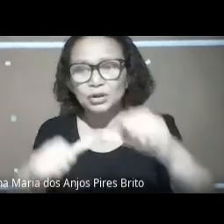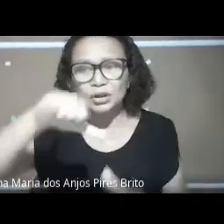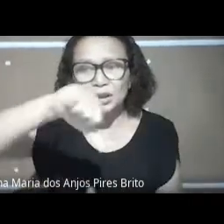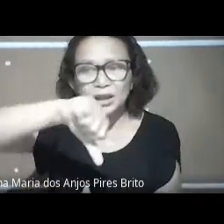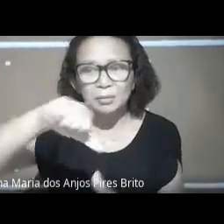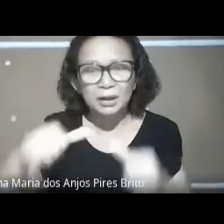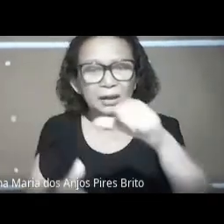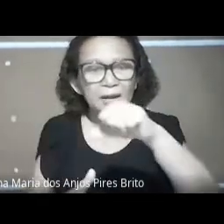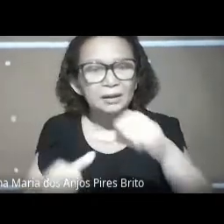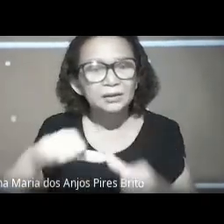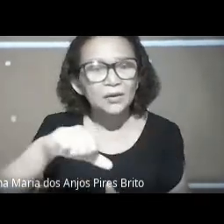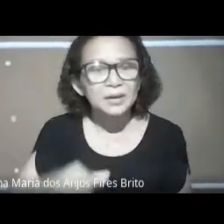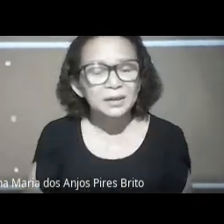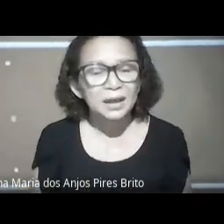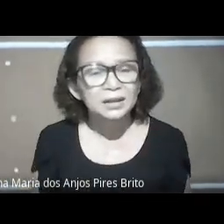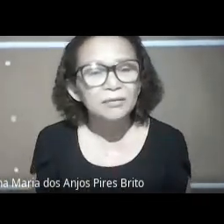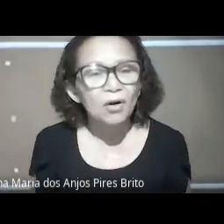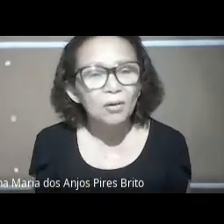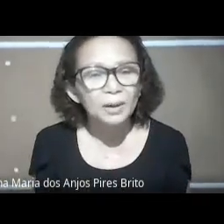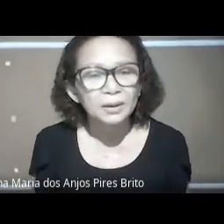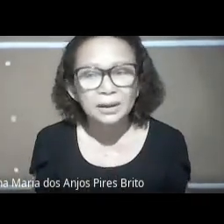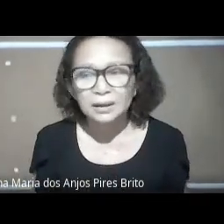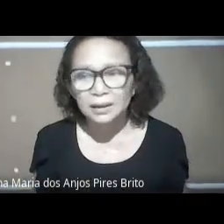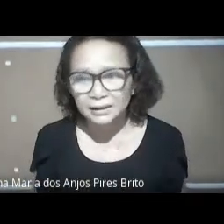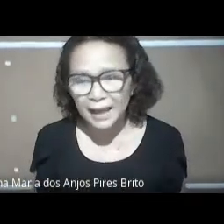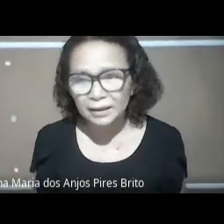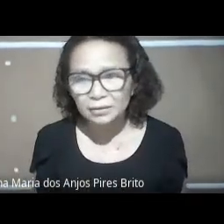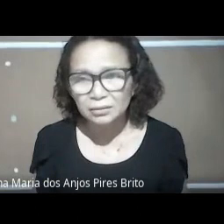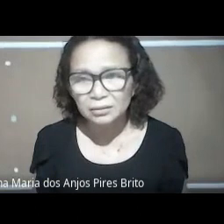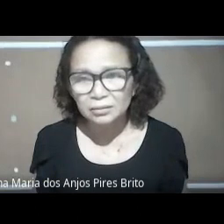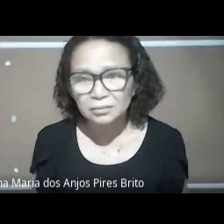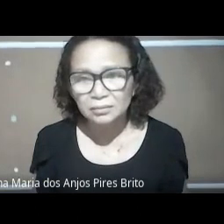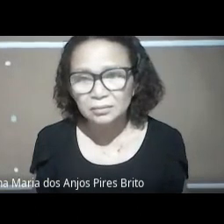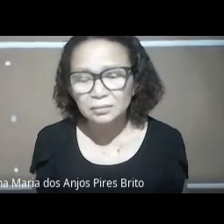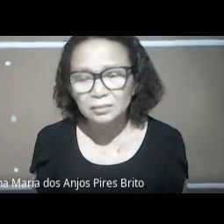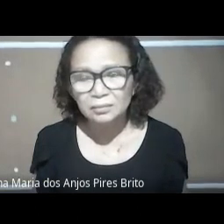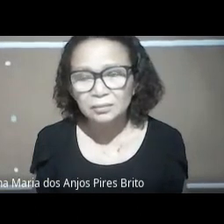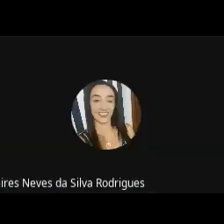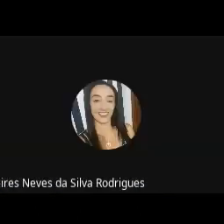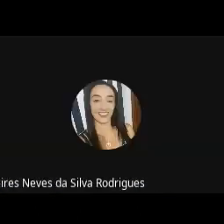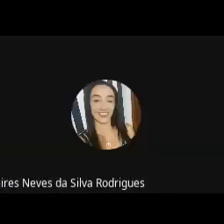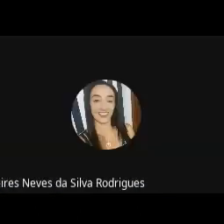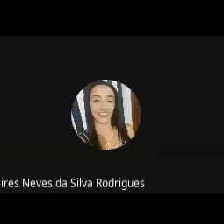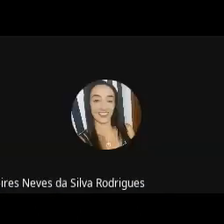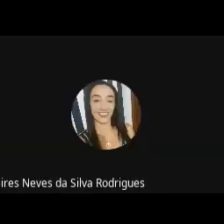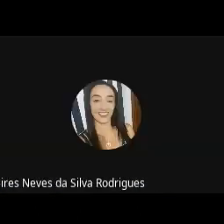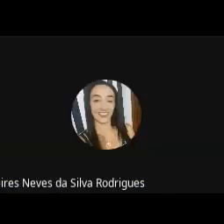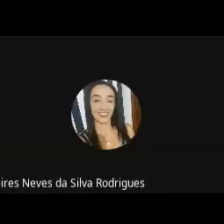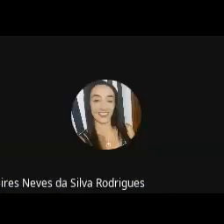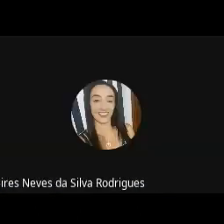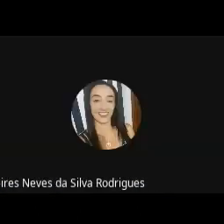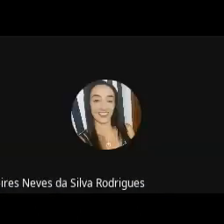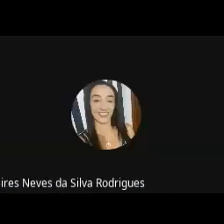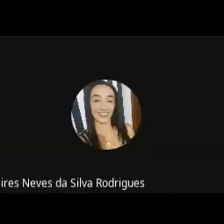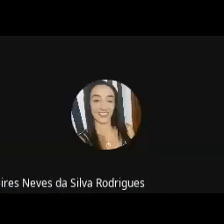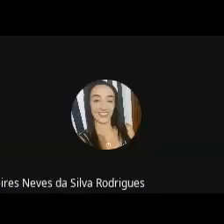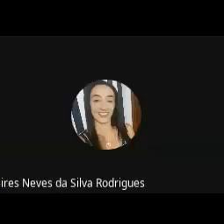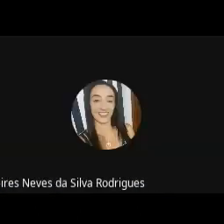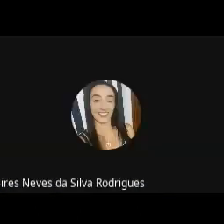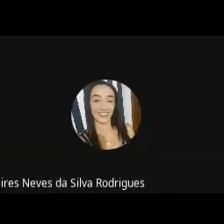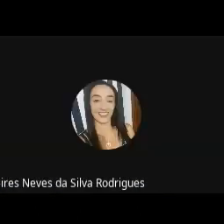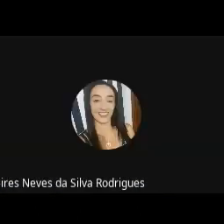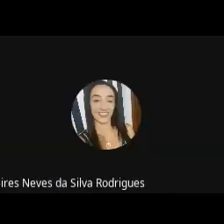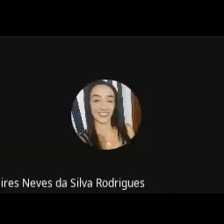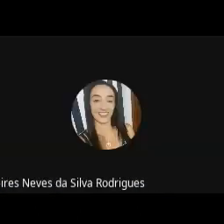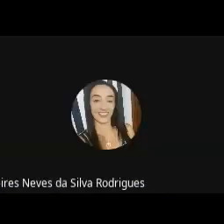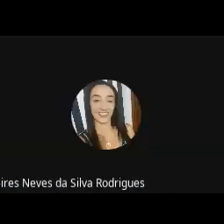professor de química. Vamos fazer desta forma. Tá certo? Professora, quando a senhora falou aí do seu sinal, aí